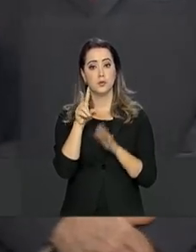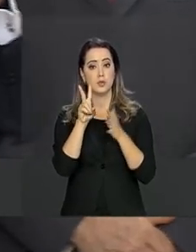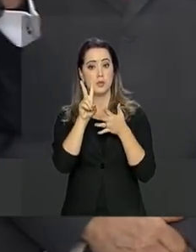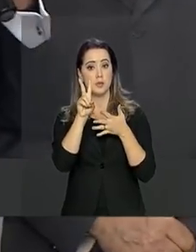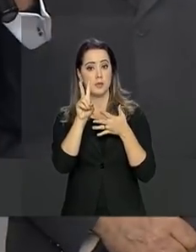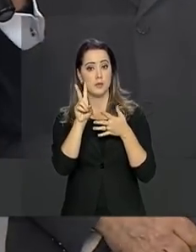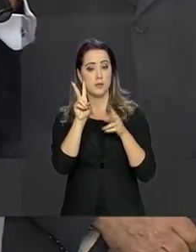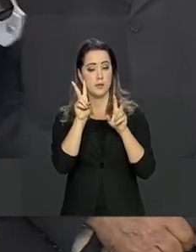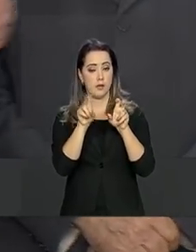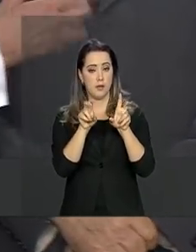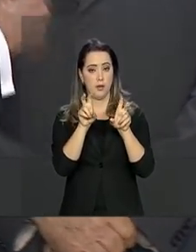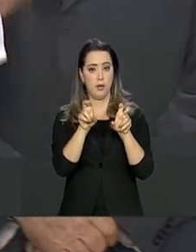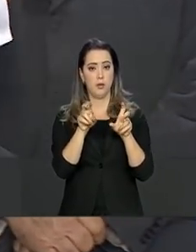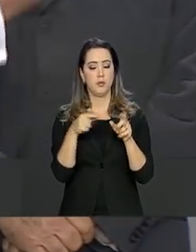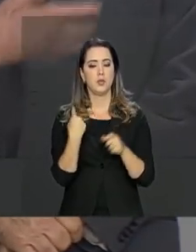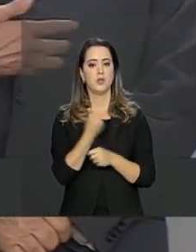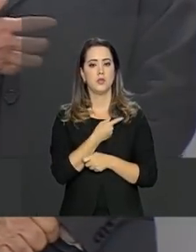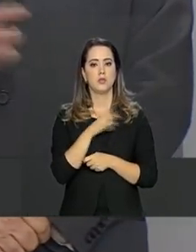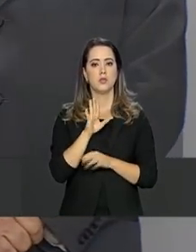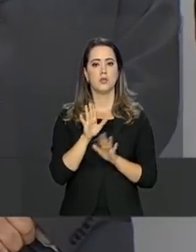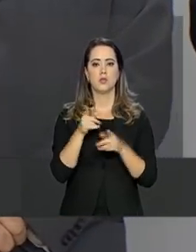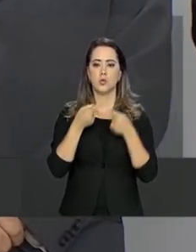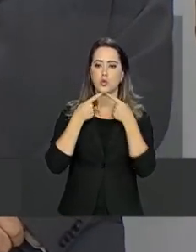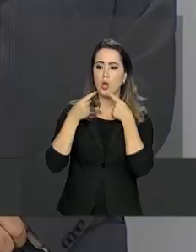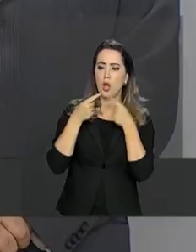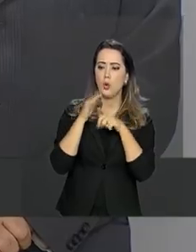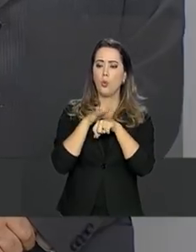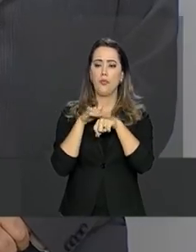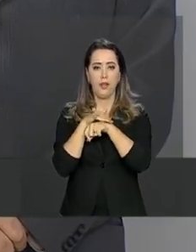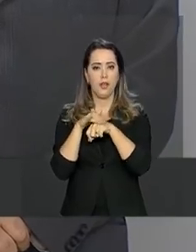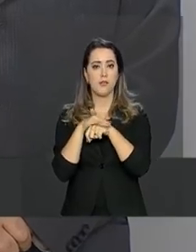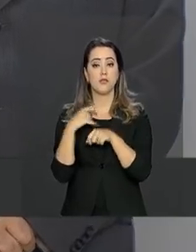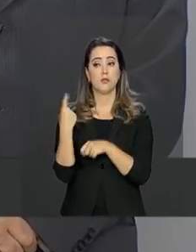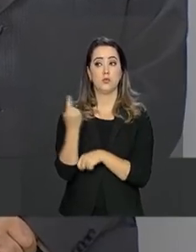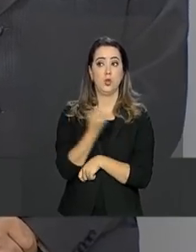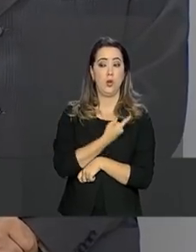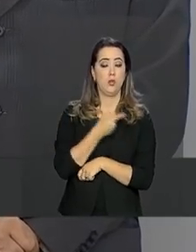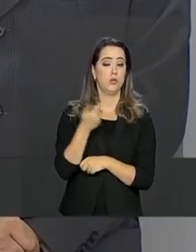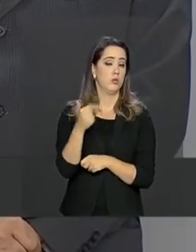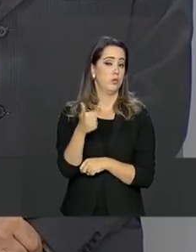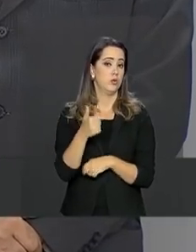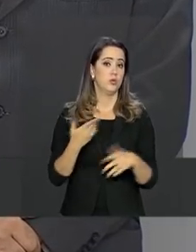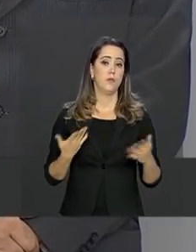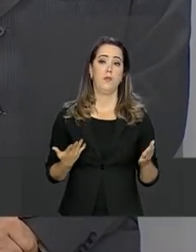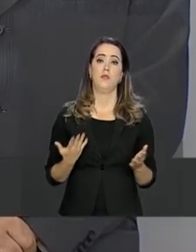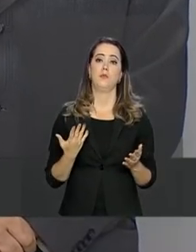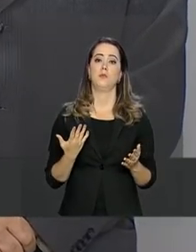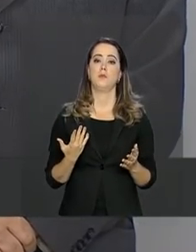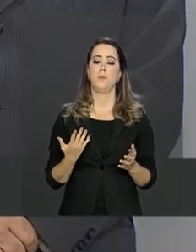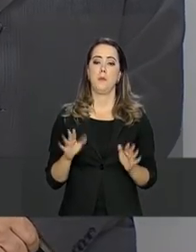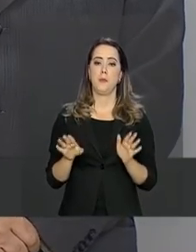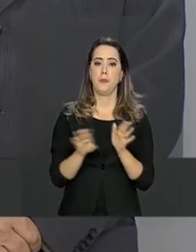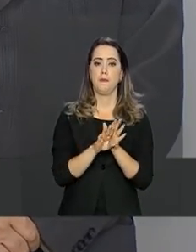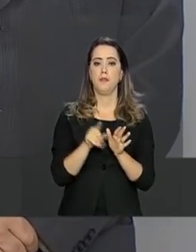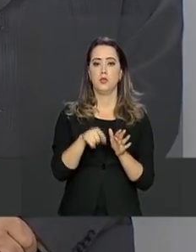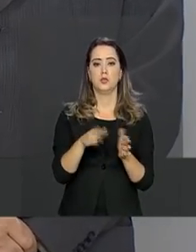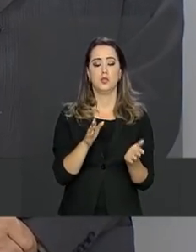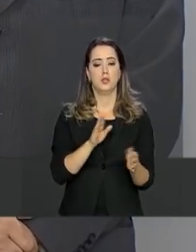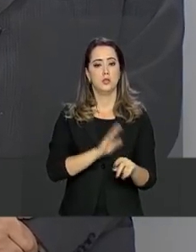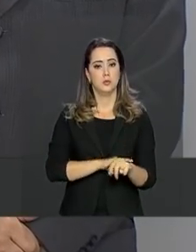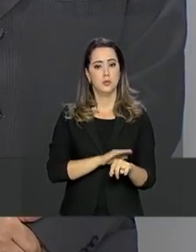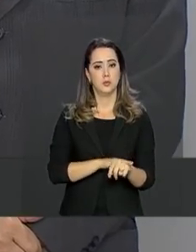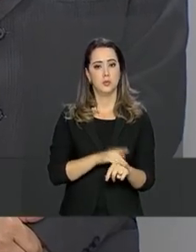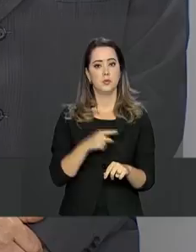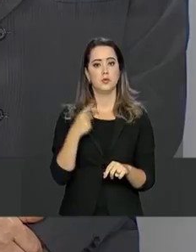e se não fosse os afeitos ao diálogo tanto nós como vocês talvez não tivéssemos chegado esse momento